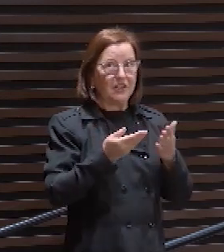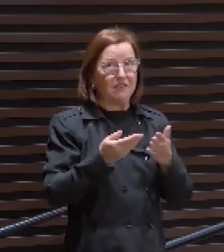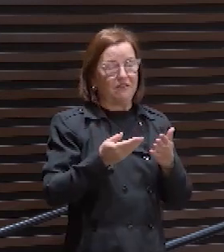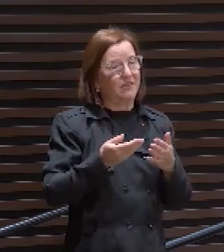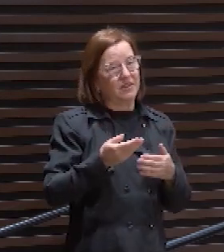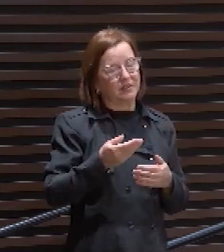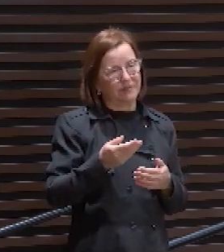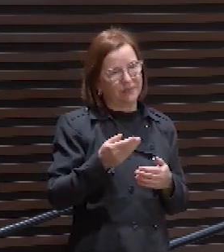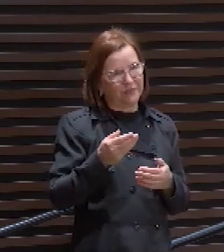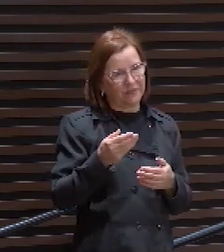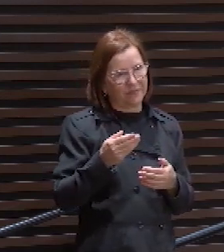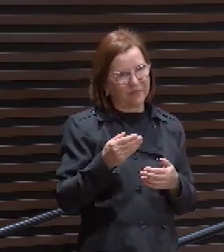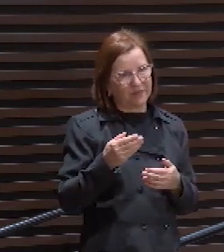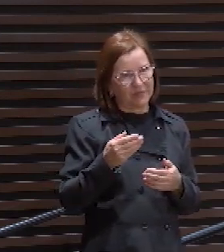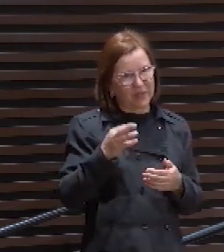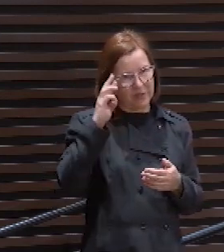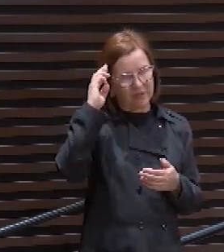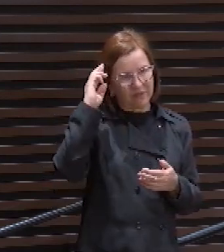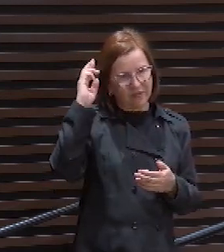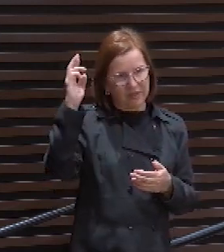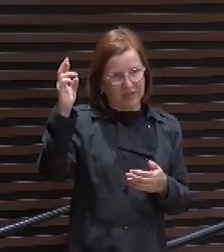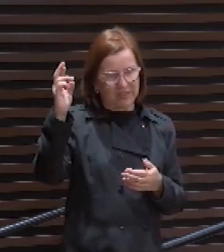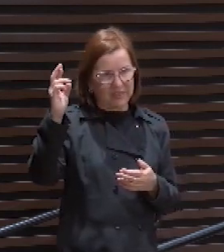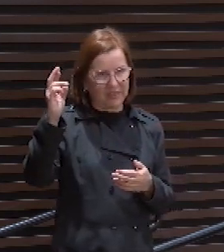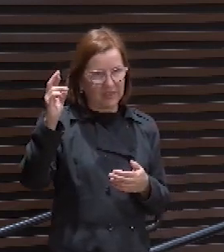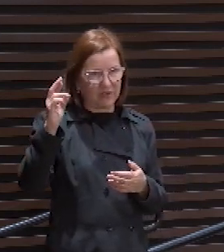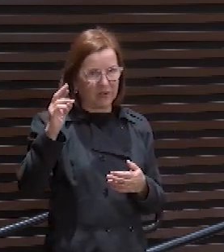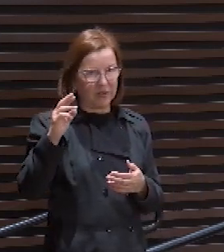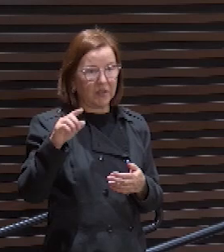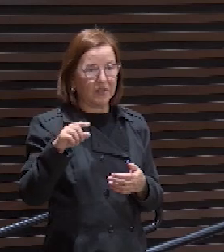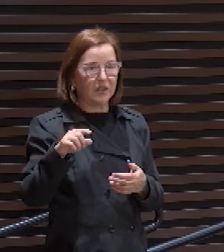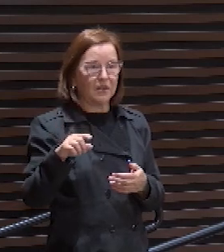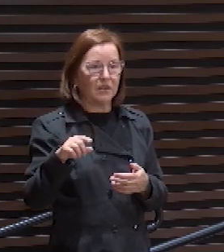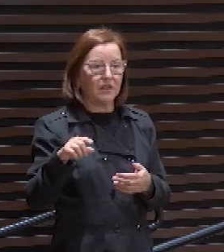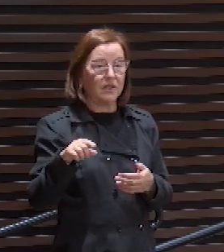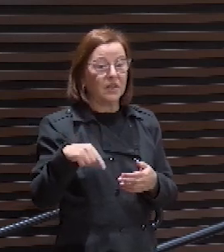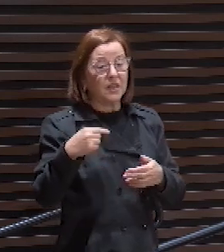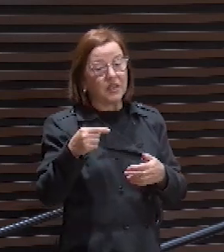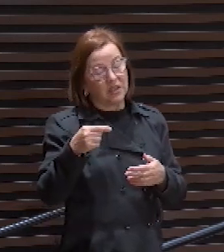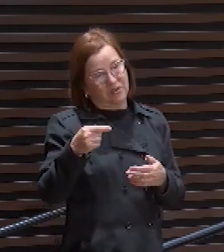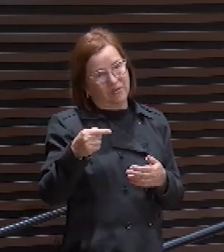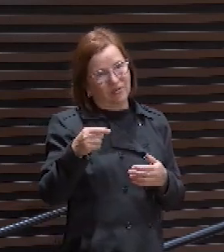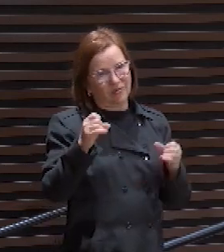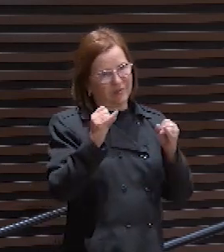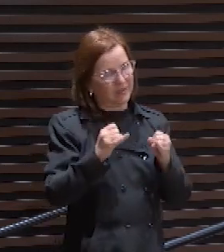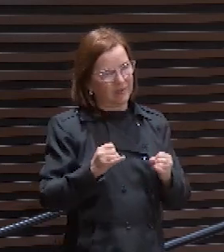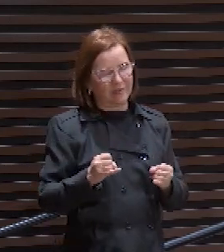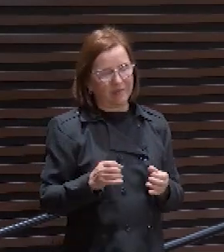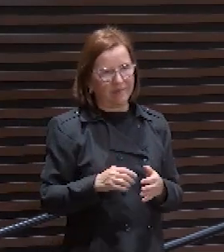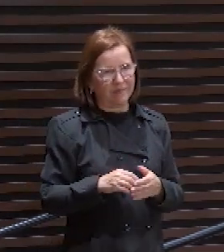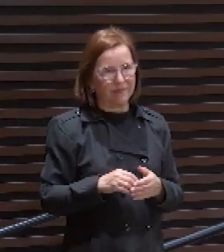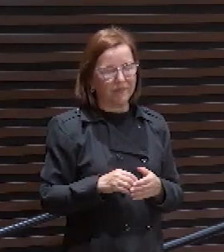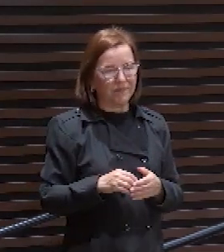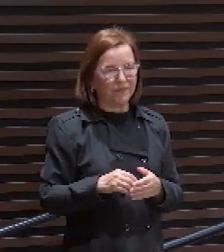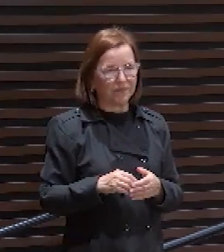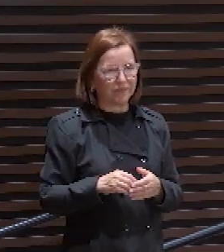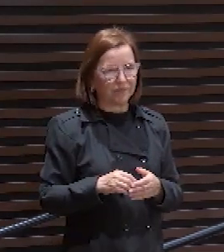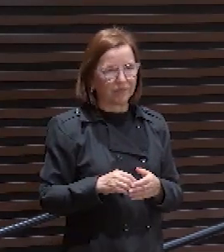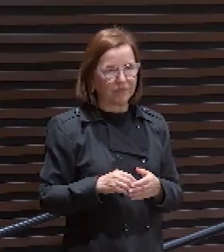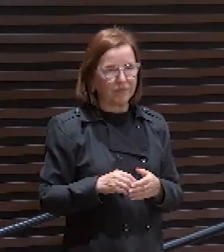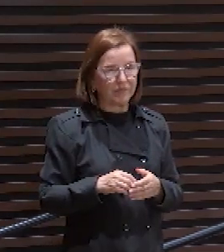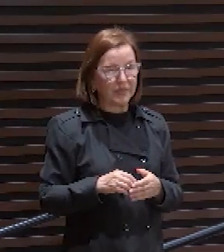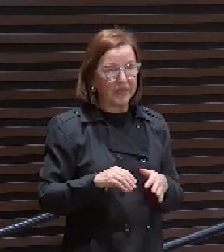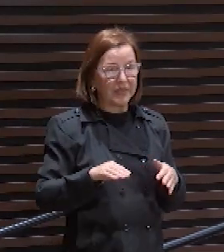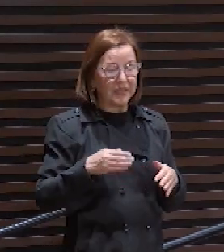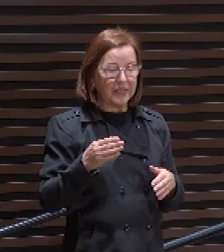e Deus. Tem lugar para apenas um Senhor. E neste ato de ter a Deus como o Senhor de nossas vidas, renunciamos